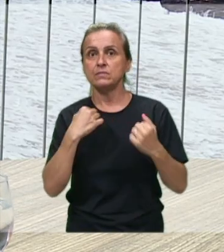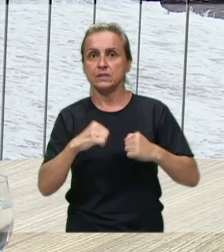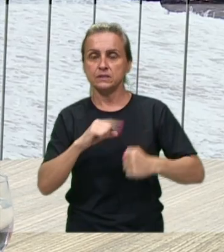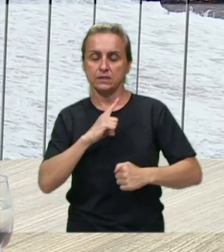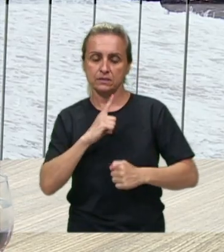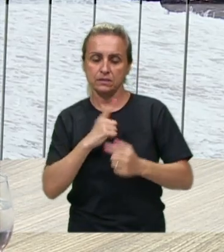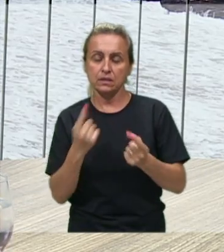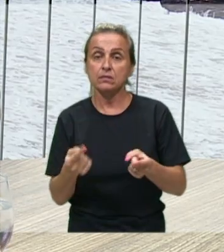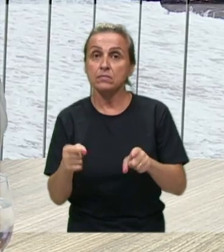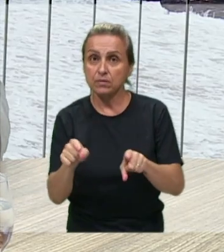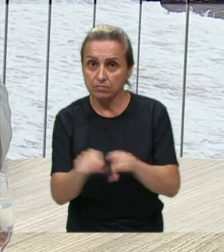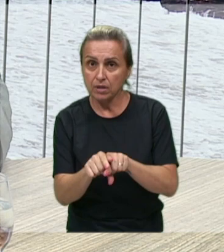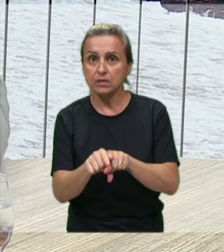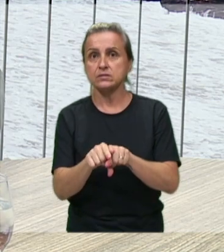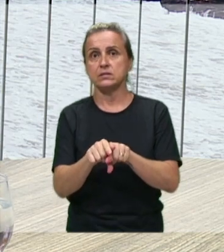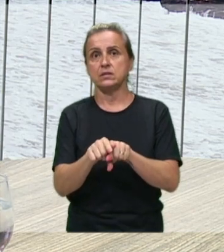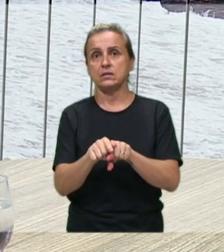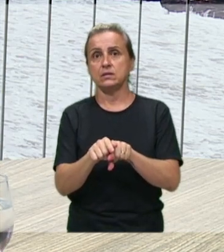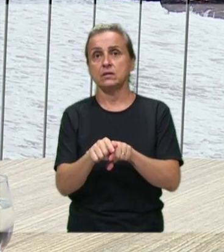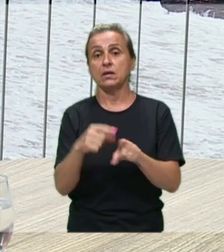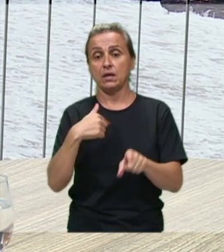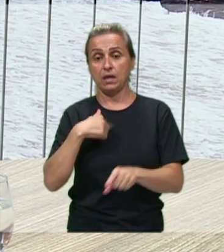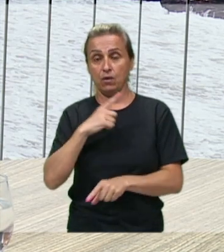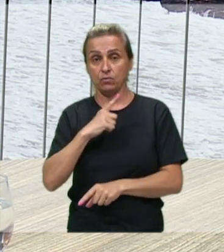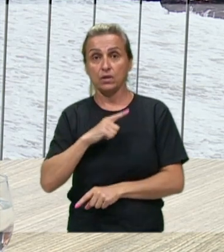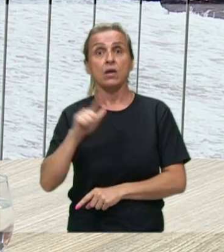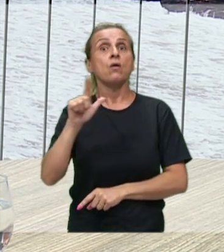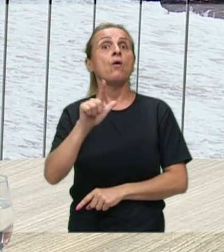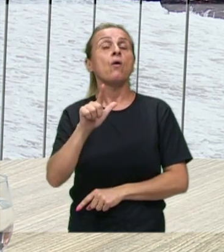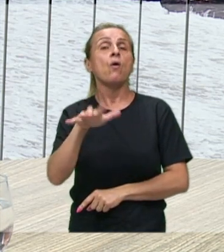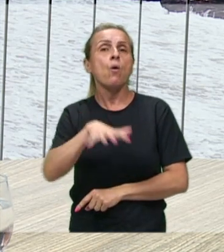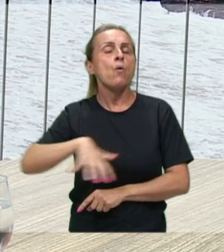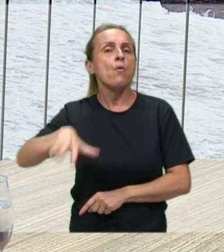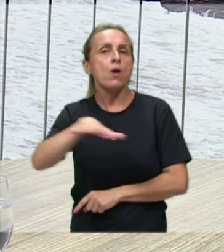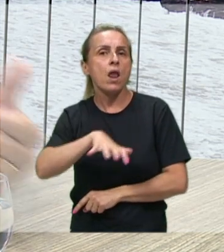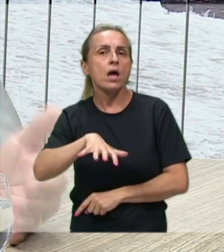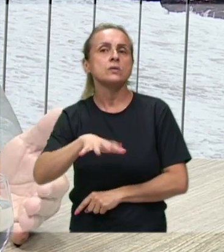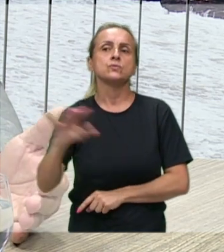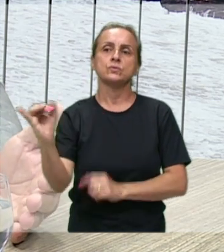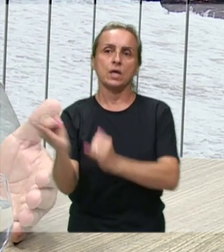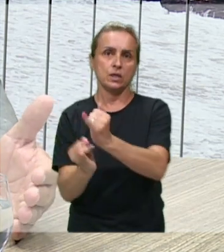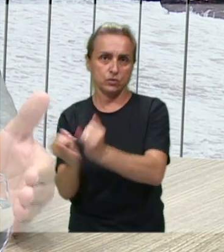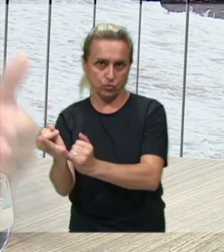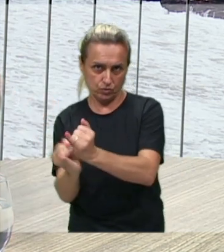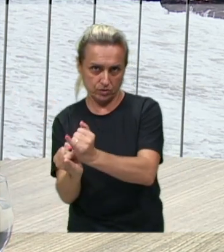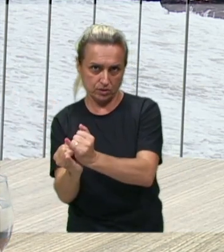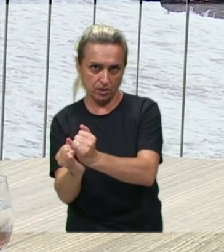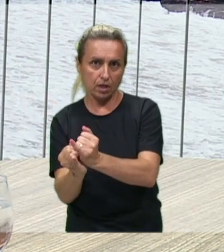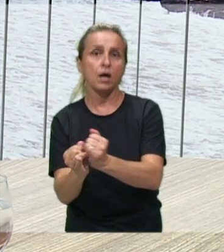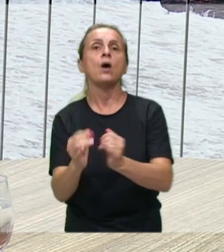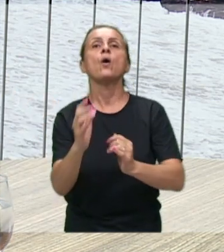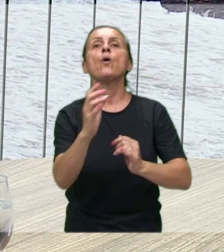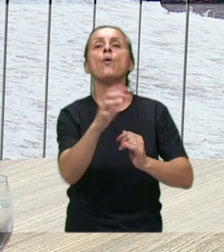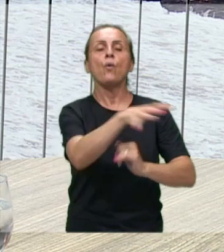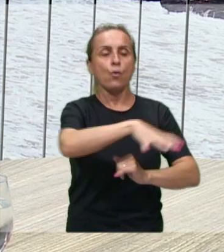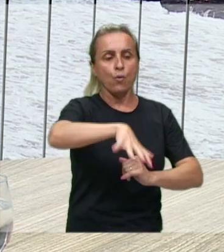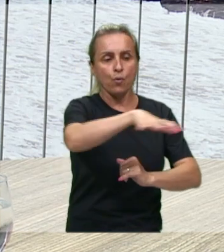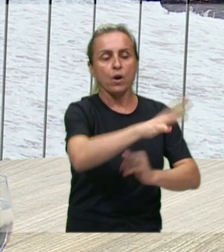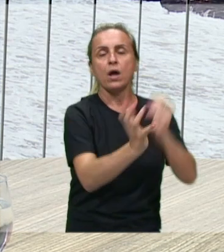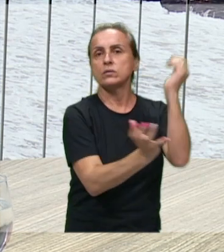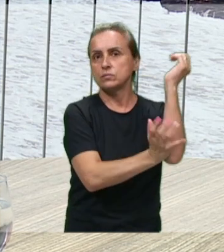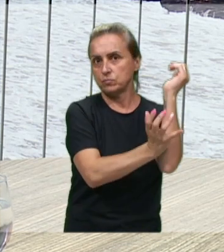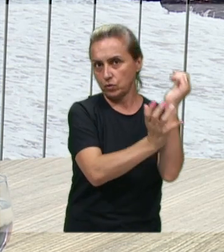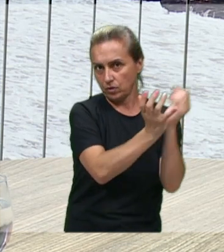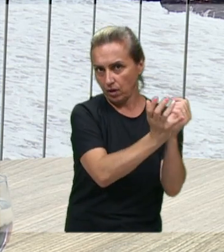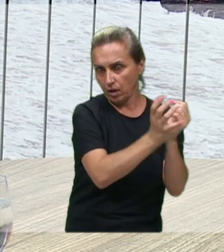seja, eu tenho um lado laboral, o lado patronal, a indústria. Agora, o governo, ele não vai se limitar,